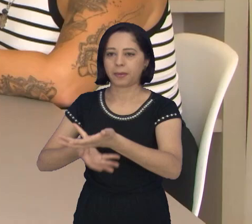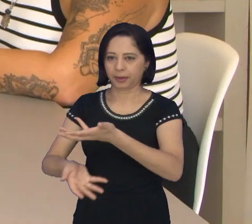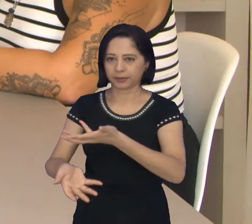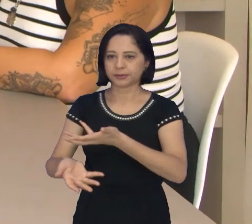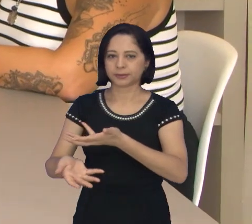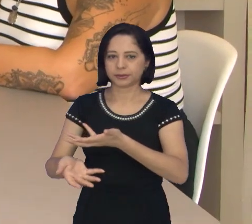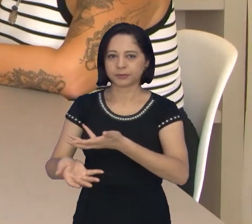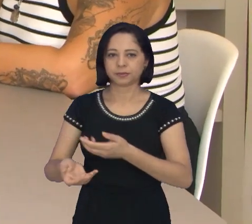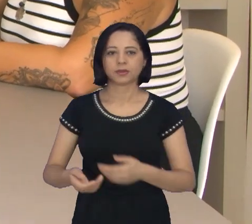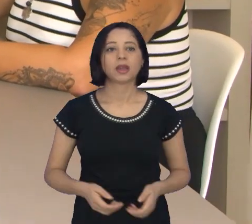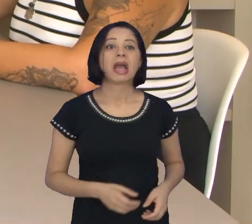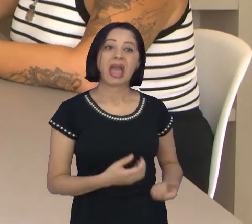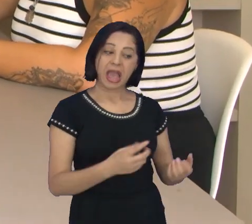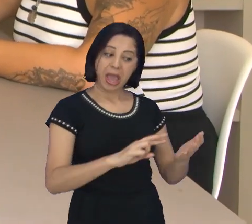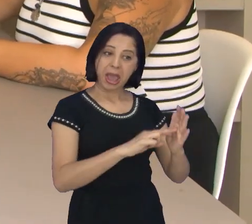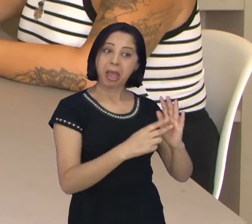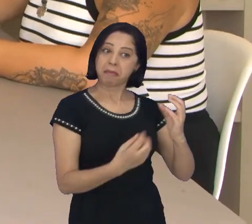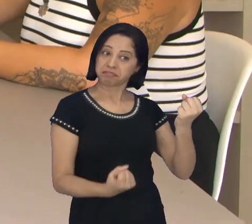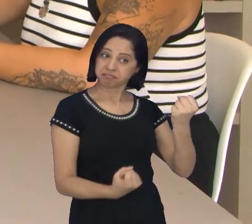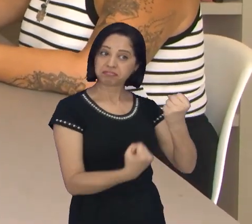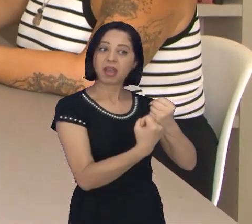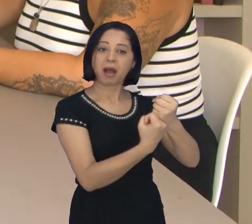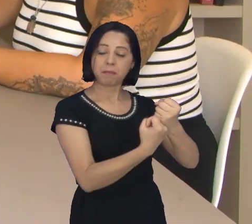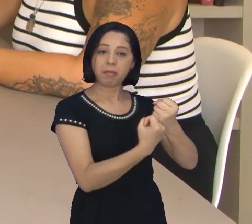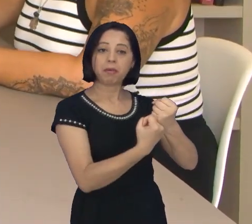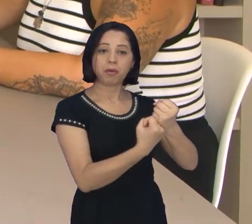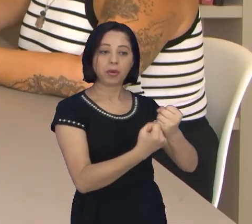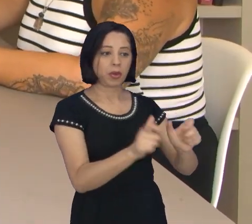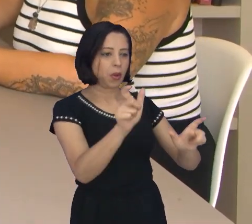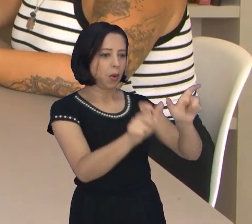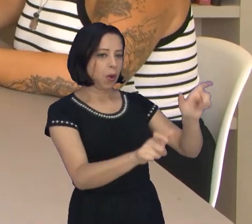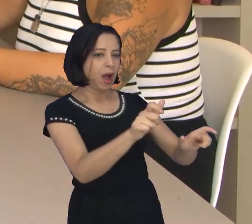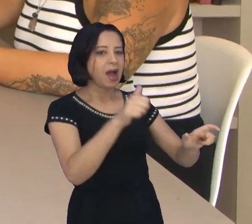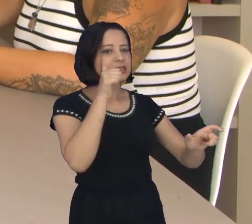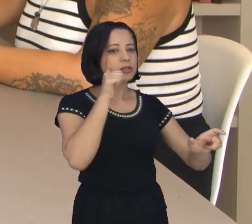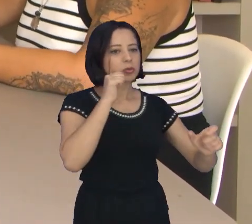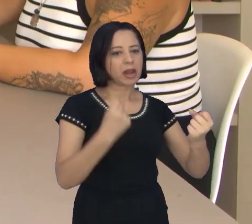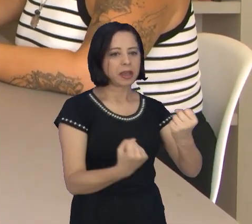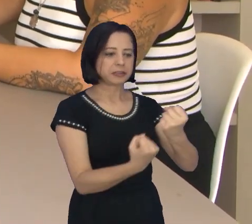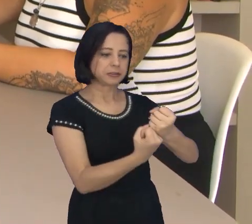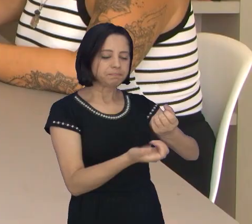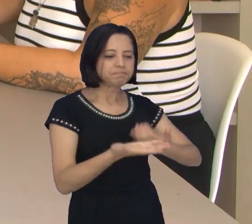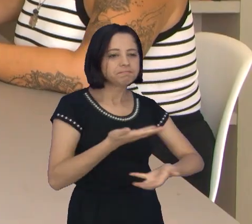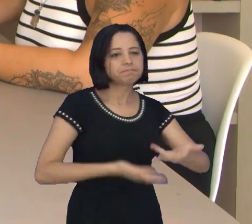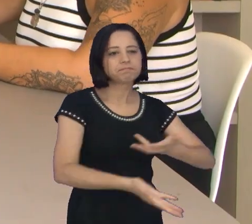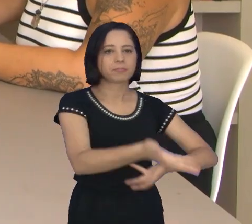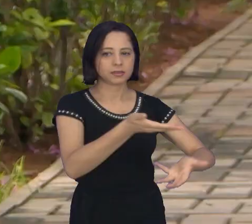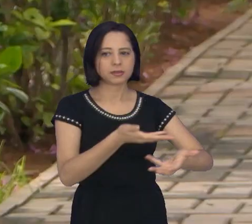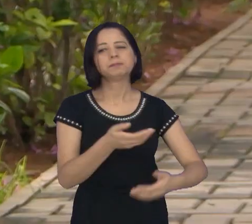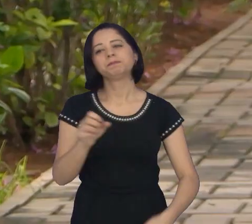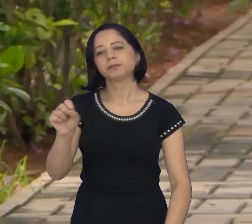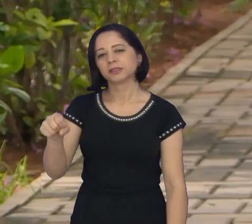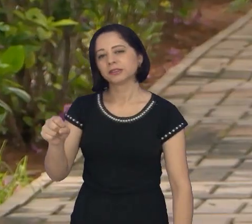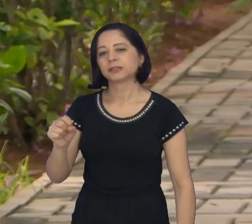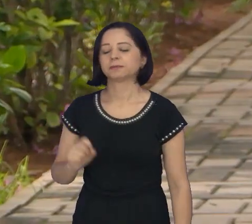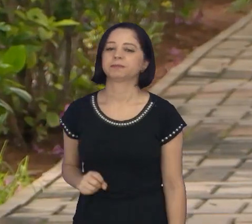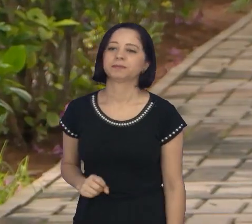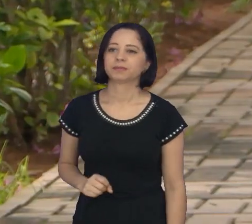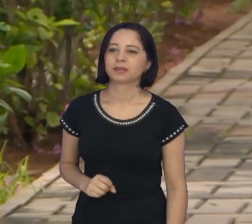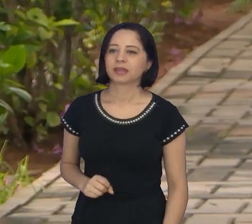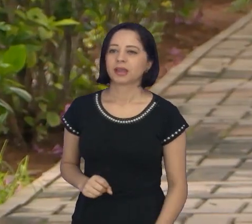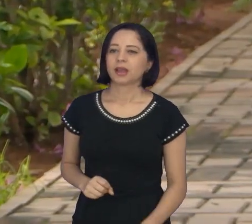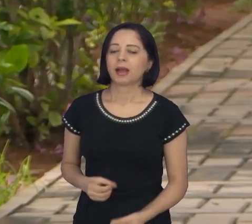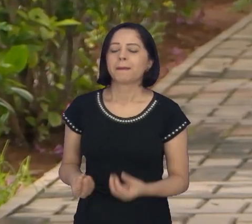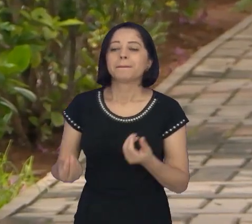como esse. Uma rede de apoio, né? De Exatamente. mulheres que levantam mulheres. Mulheres que levantam mulheres. E é isso que eu passei. E o momento da gente